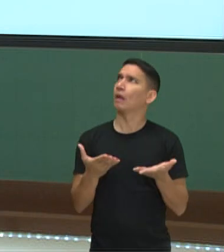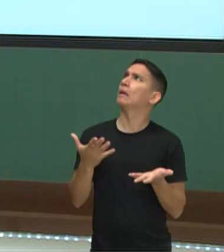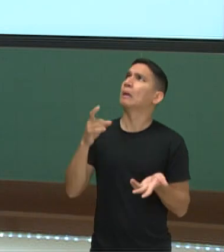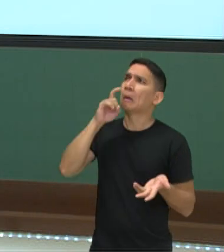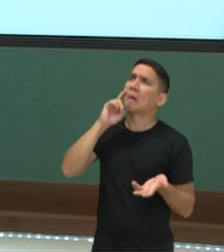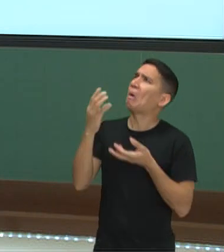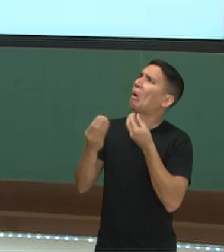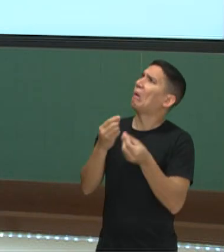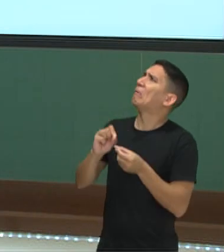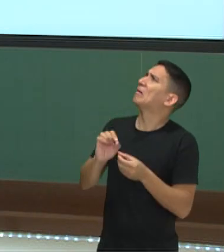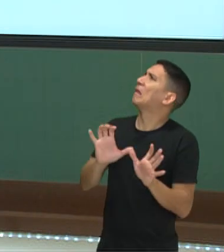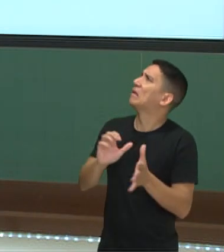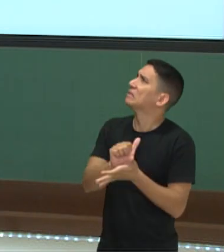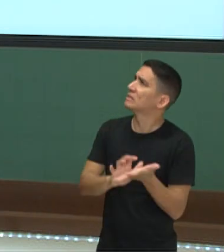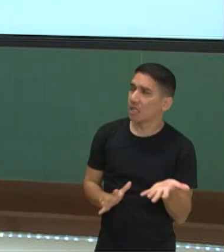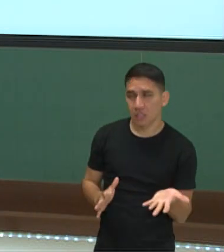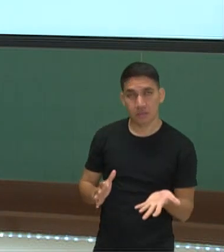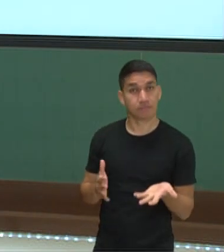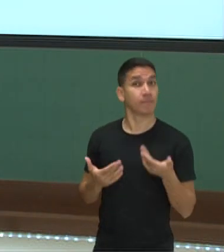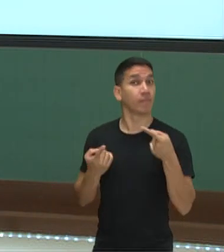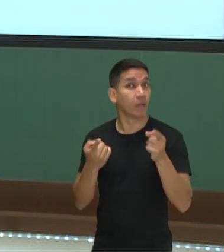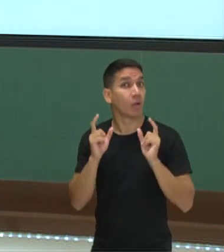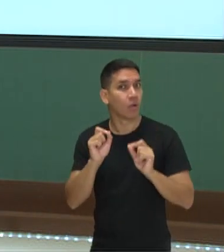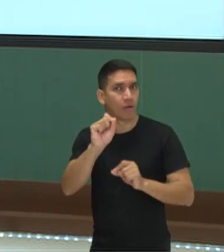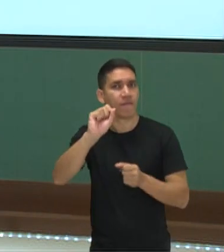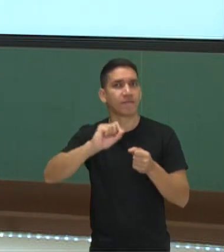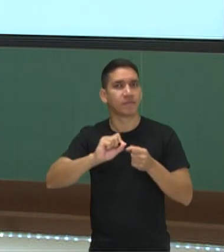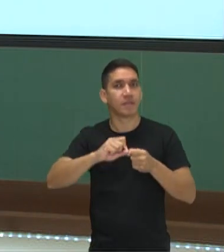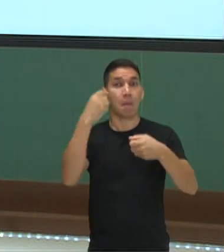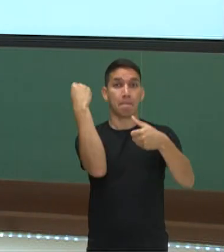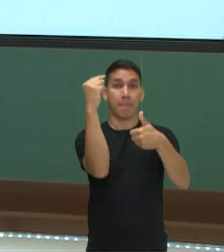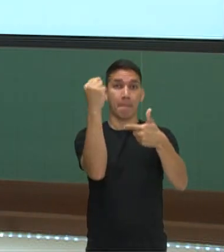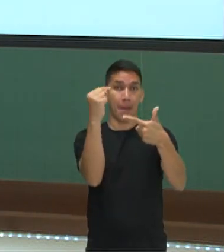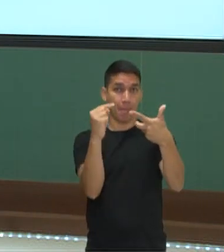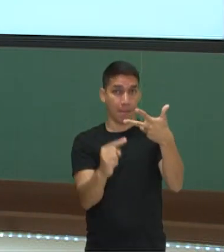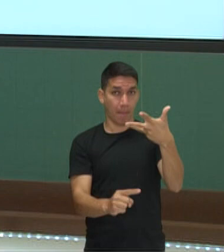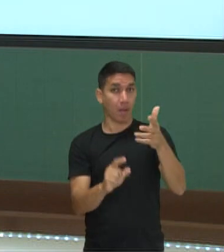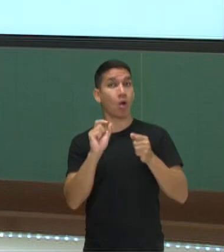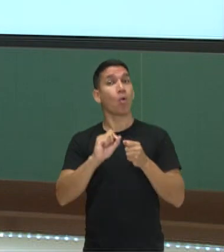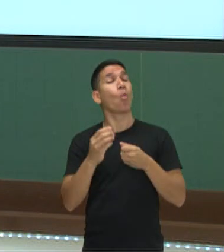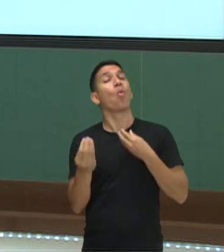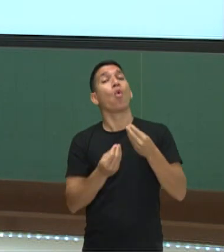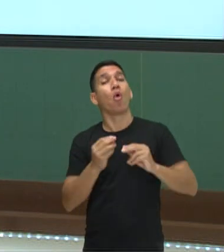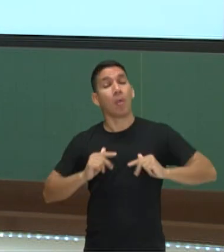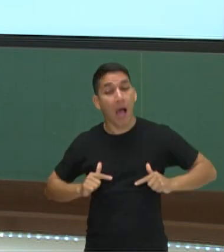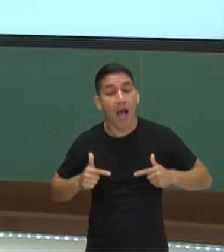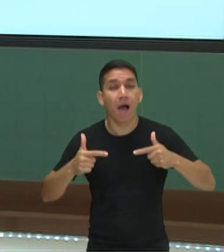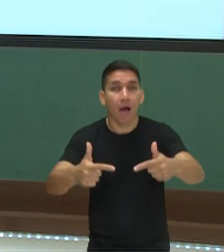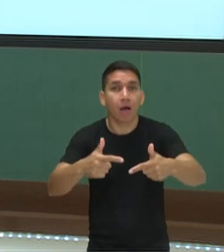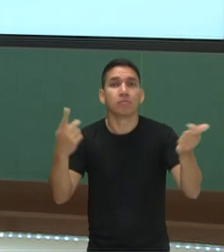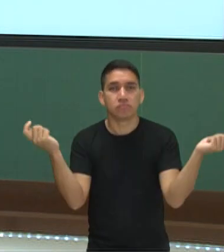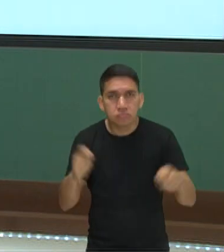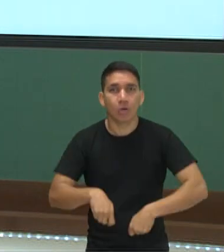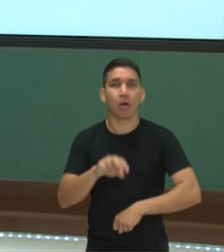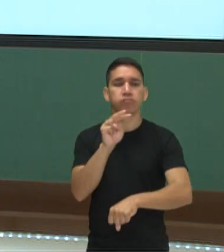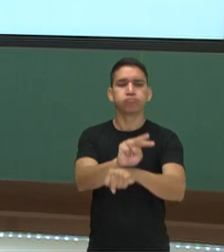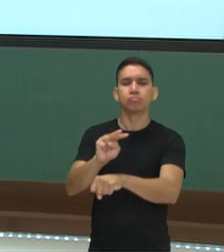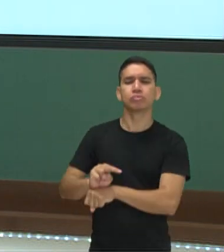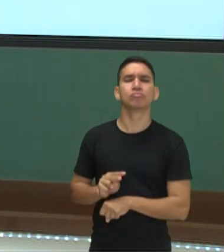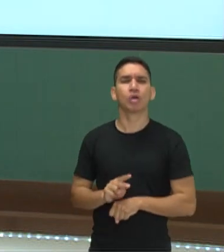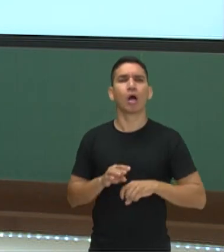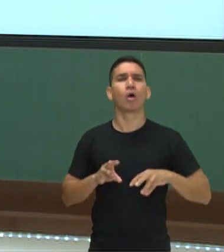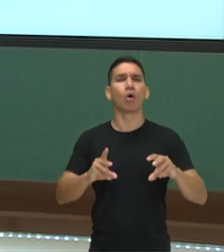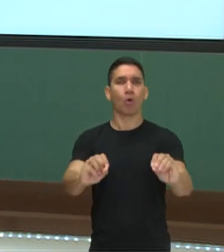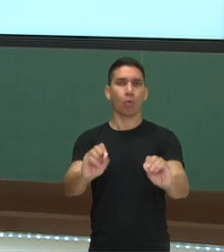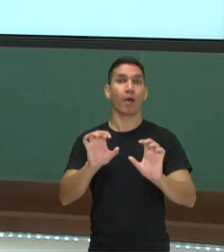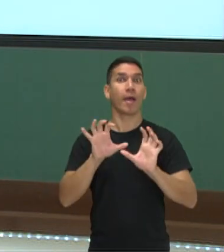vou fazer essa atividade? Então, você vai fazer uma listinha de atitudes, ações para você proteger, conservar esse